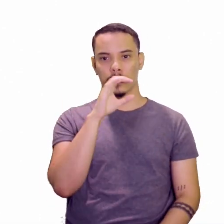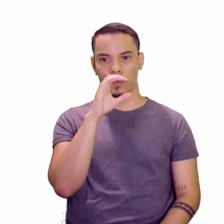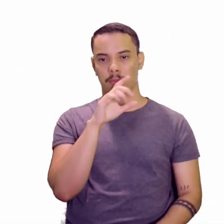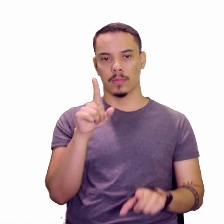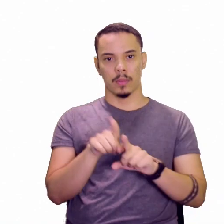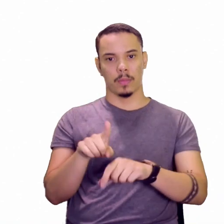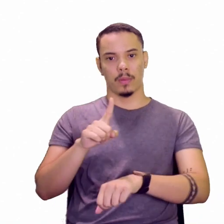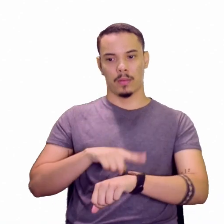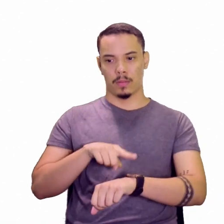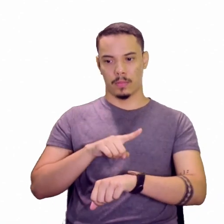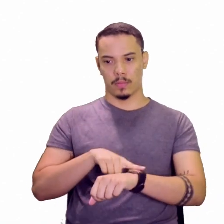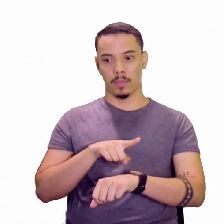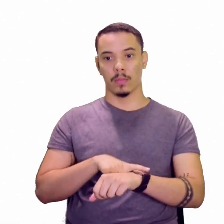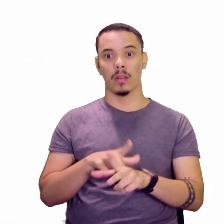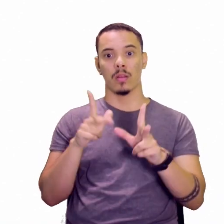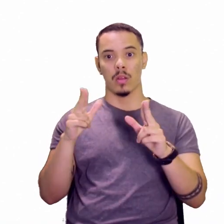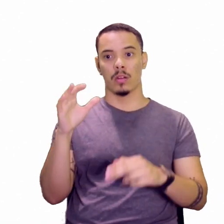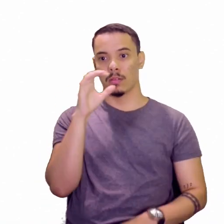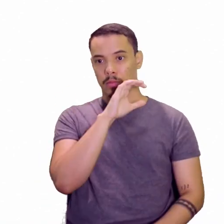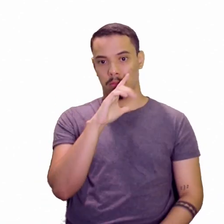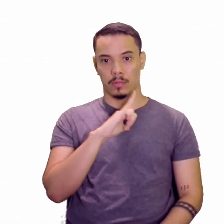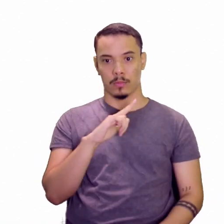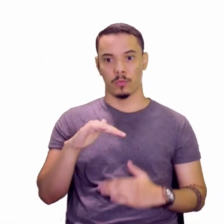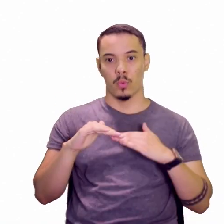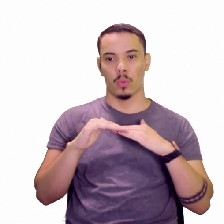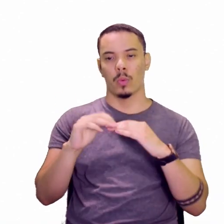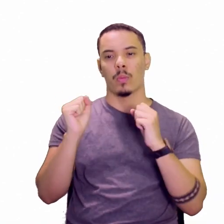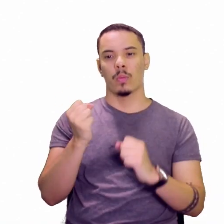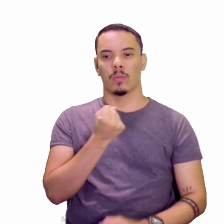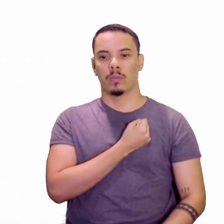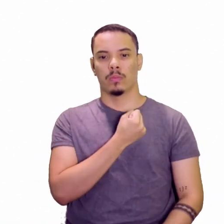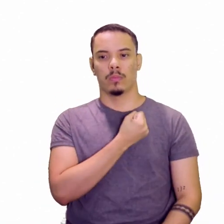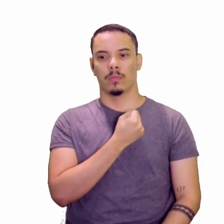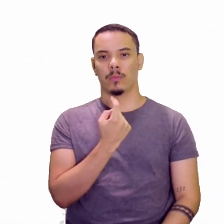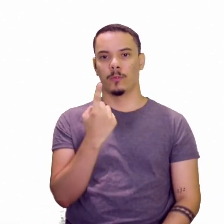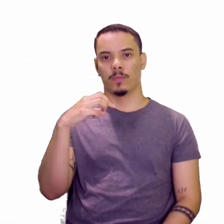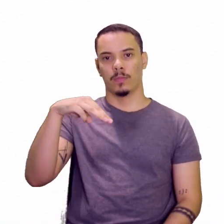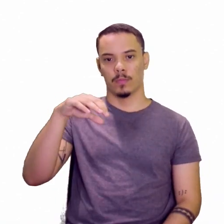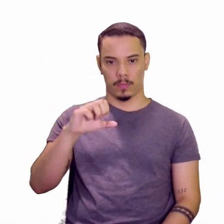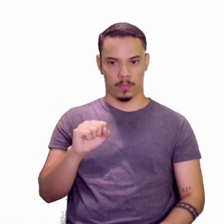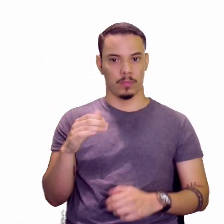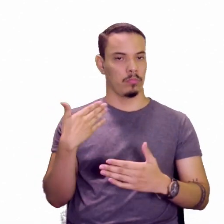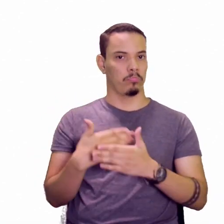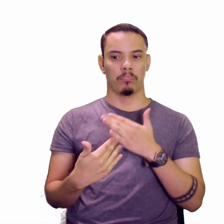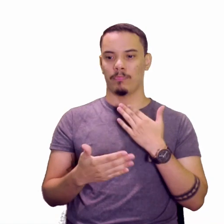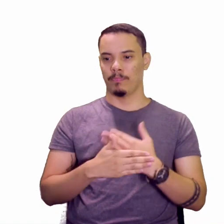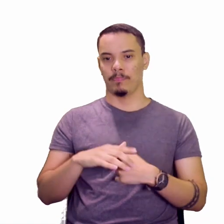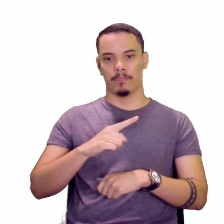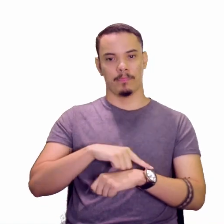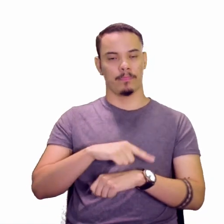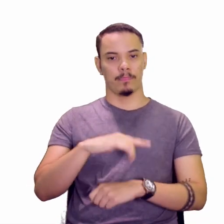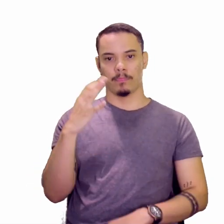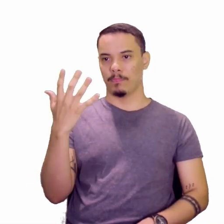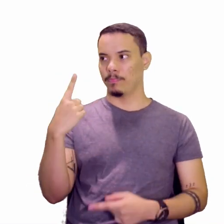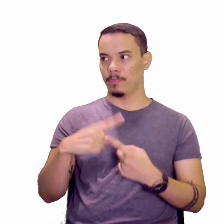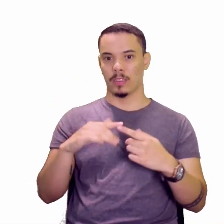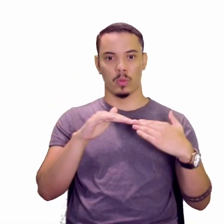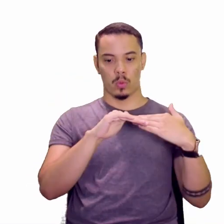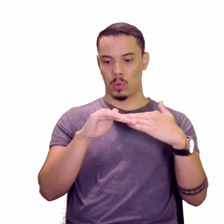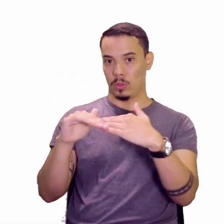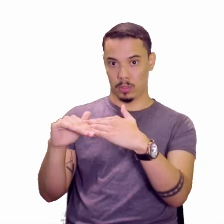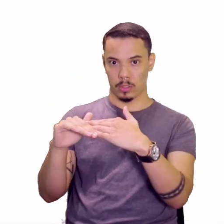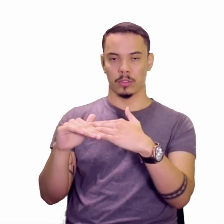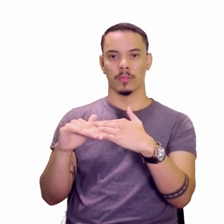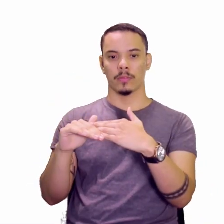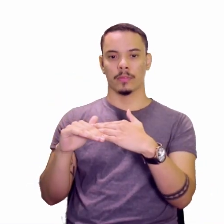e tempo. Como a velocidade é constante, podemos usar o valor de 1 metro por segundo para qualquer tempo, já que ela é constante. Justamente. E